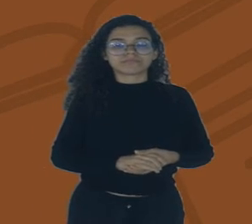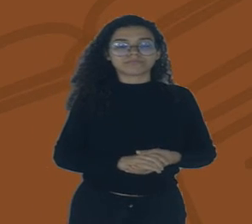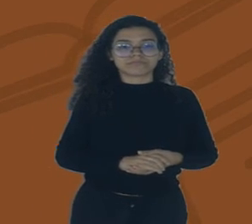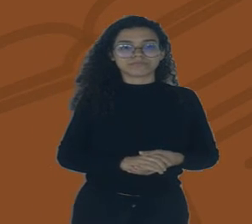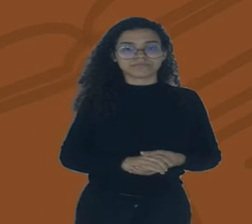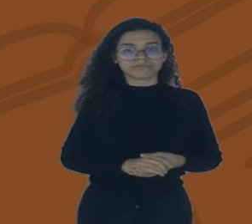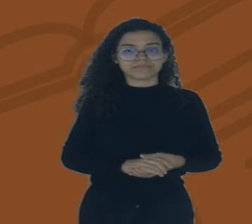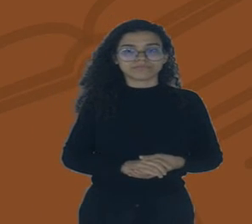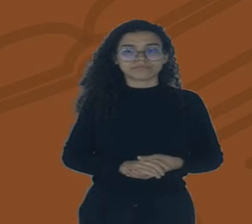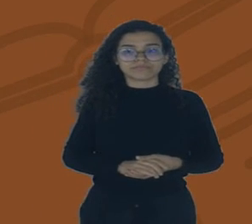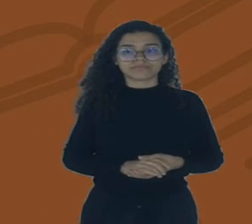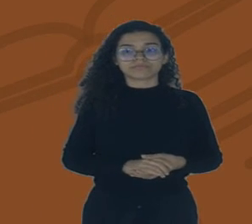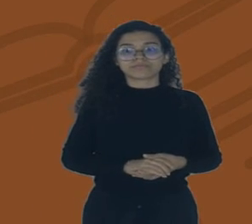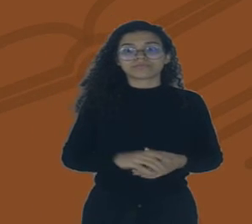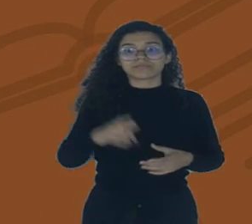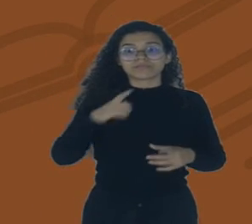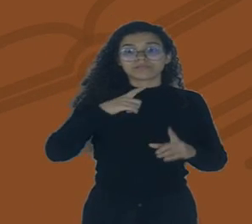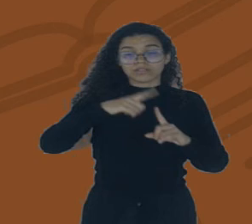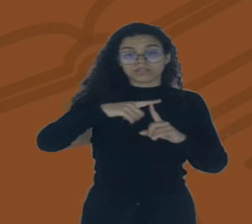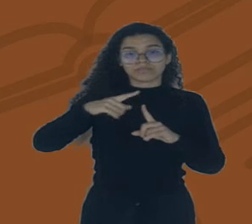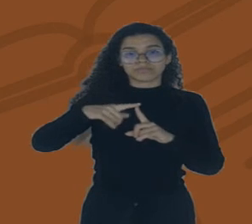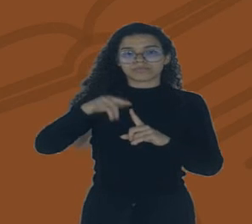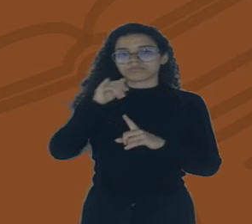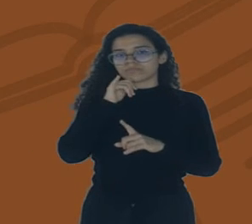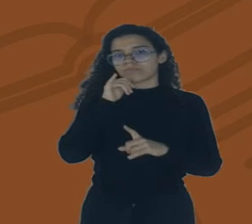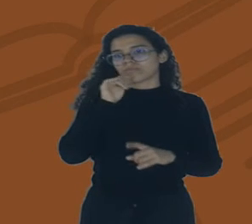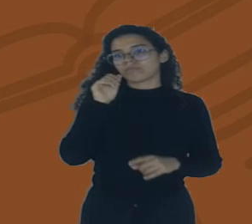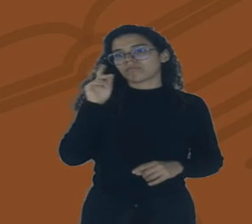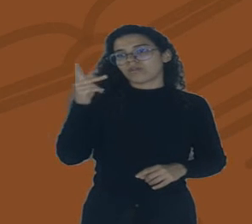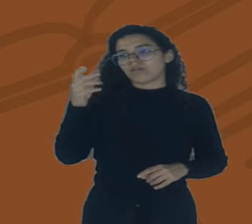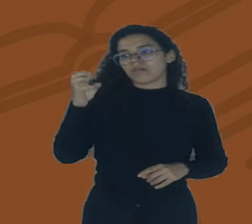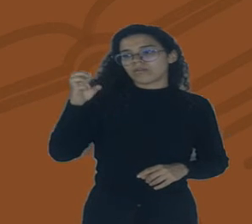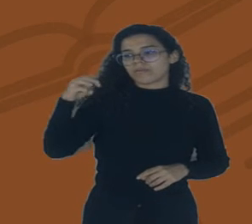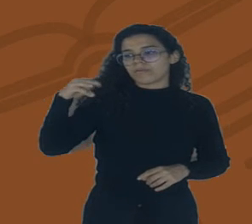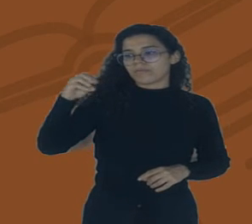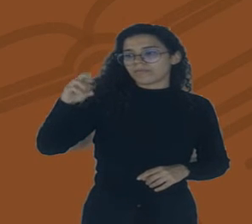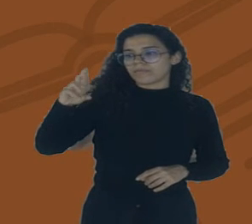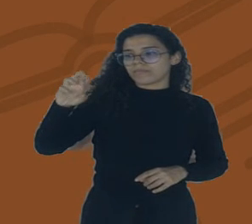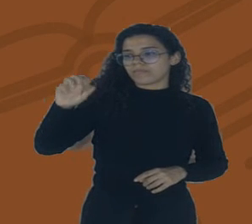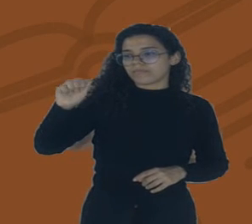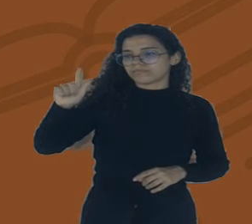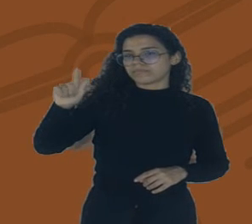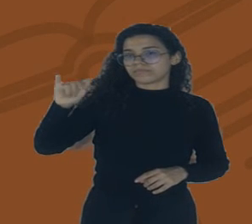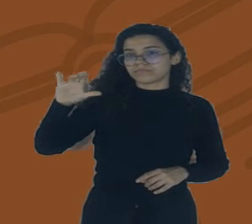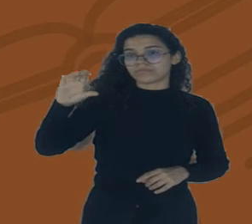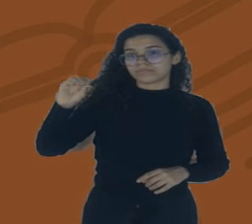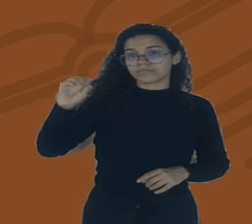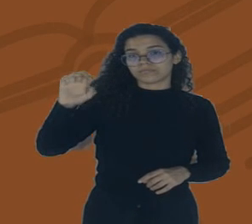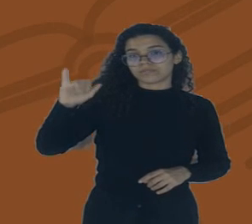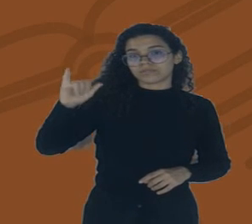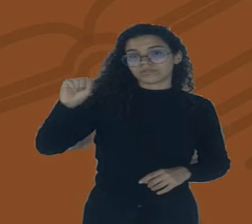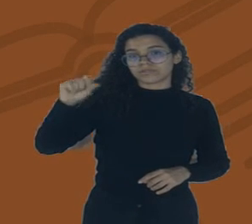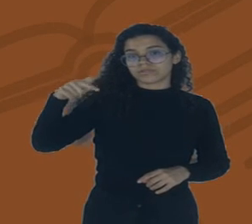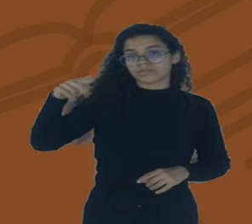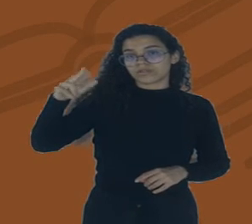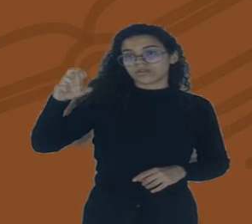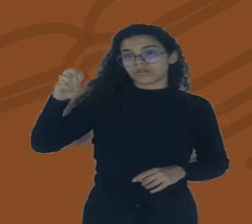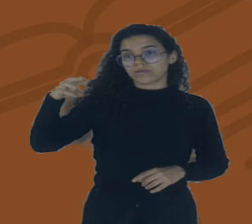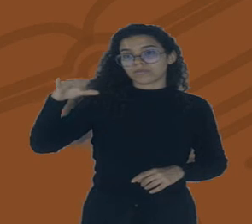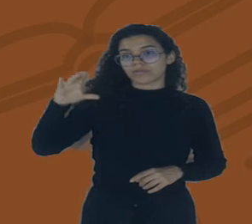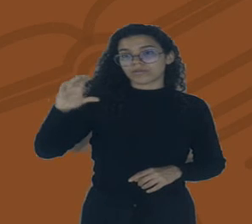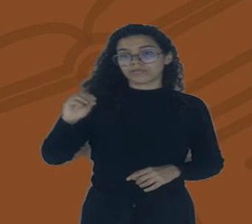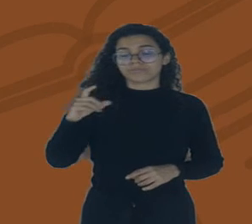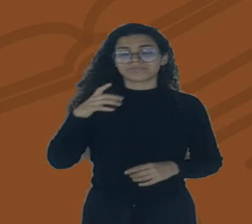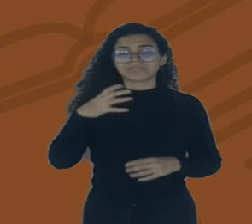Existem tipos, né, de AVC, como por exemplo o hemorrágico, o isquêmico. E os principais sintomas são